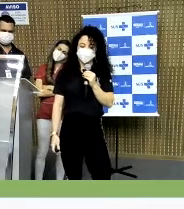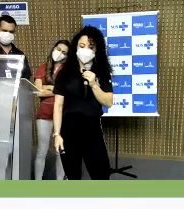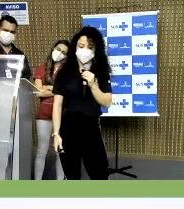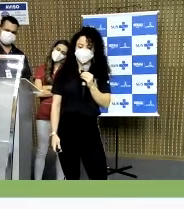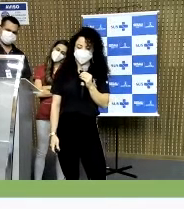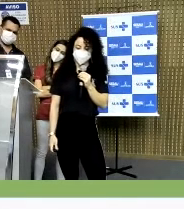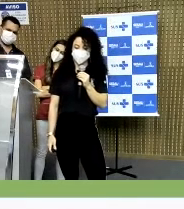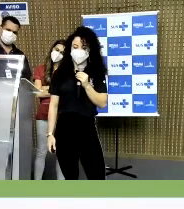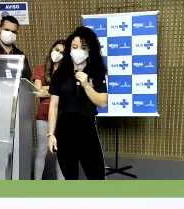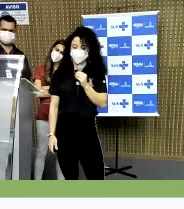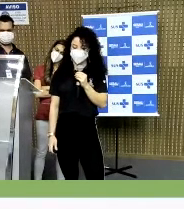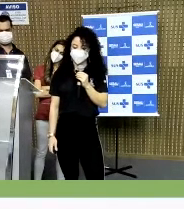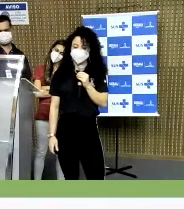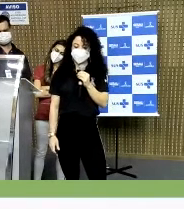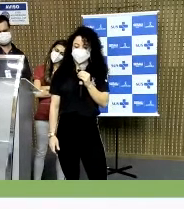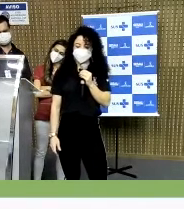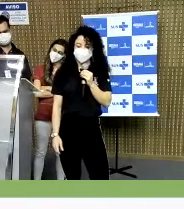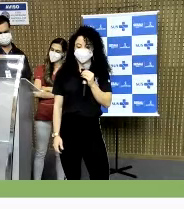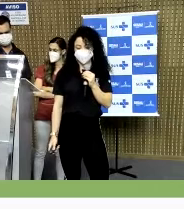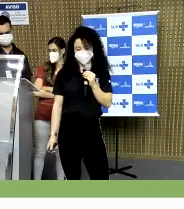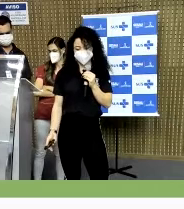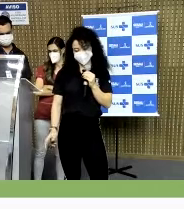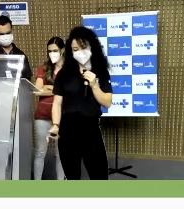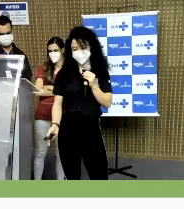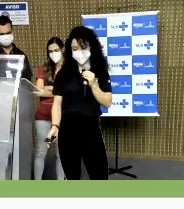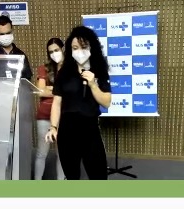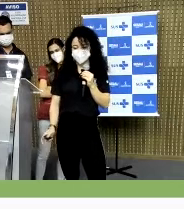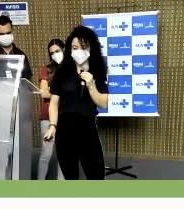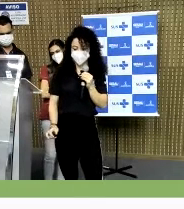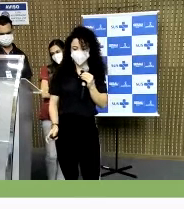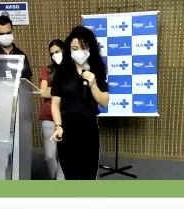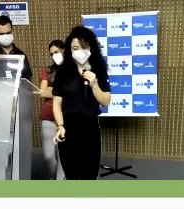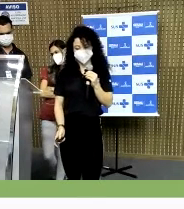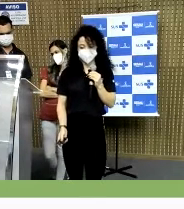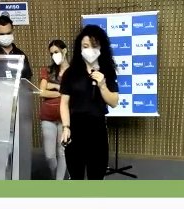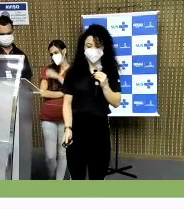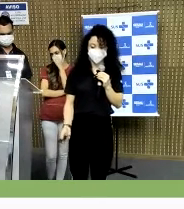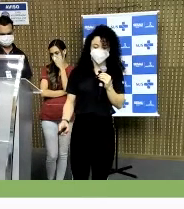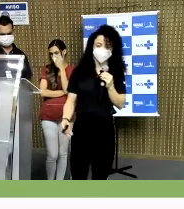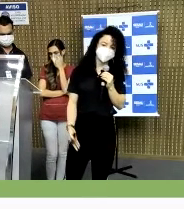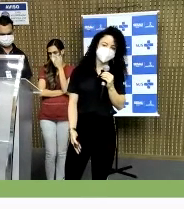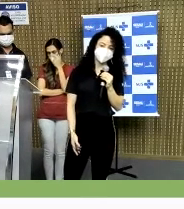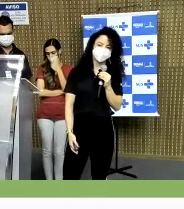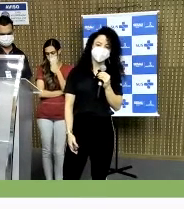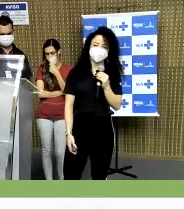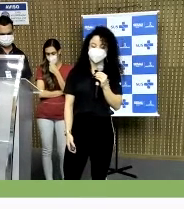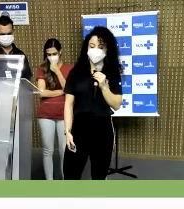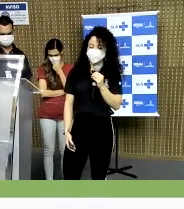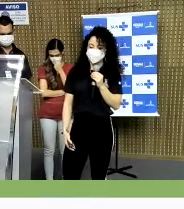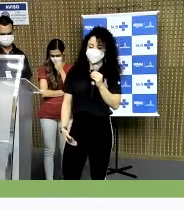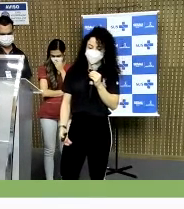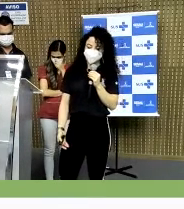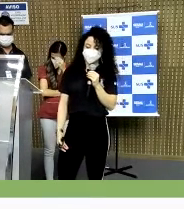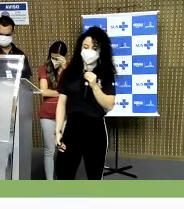Em relação à consulta médica em puericultura, nós temos, como eu já disse, né, uma população de 282, mas nós não temos pediatra.